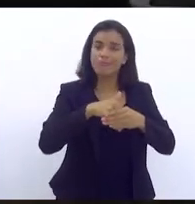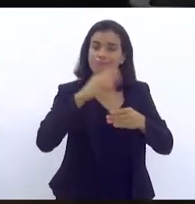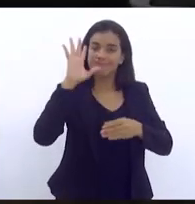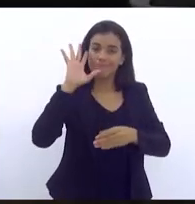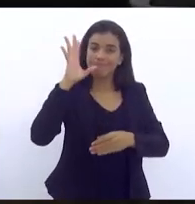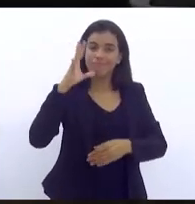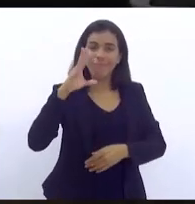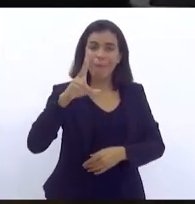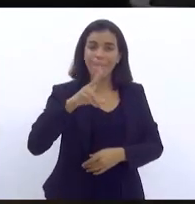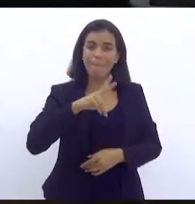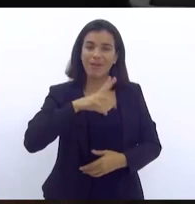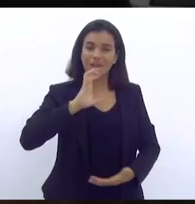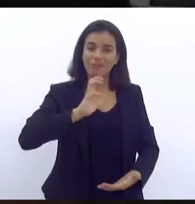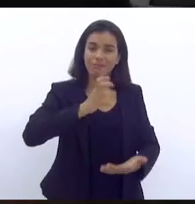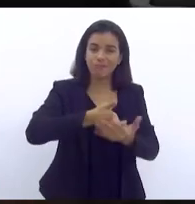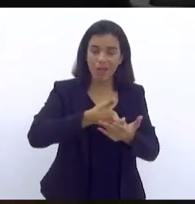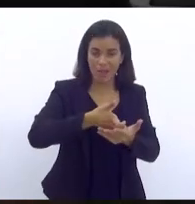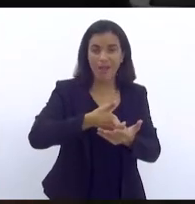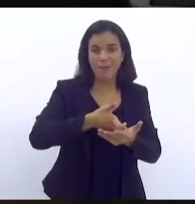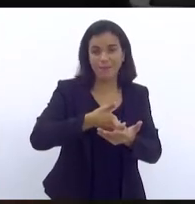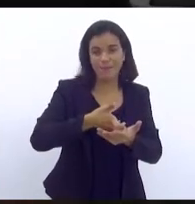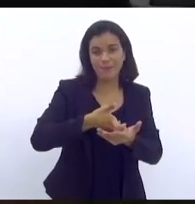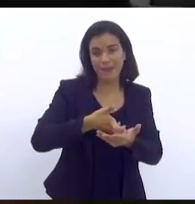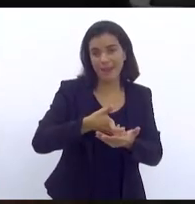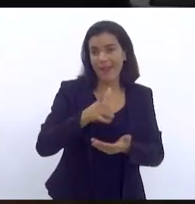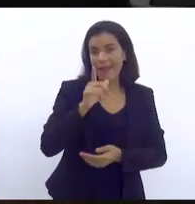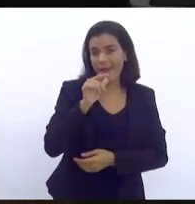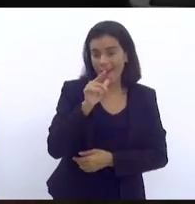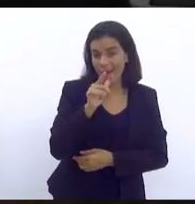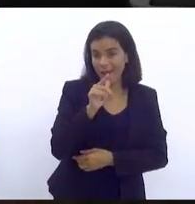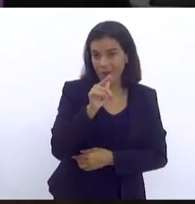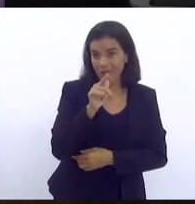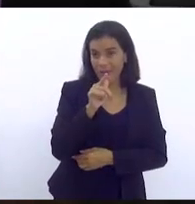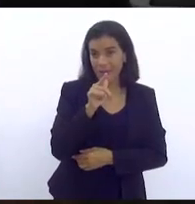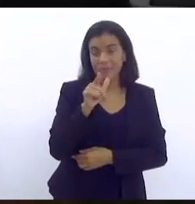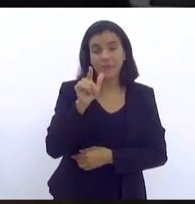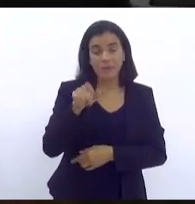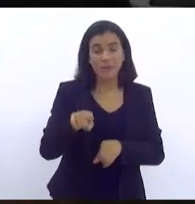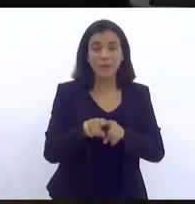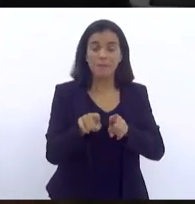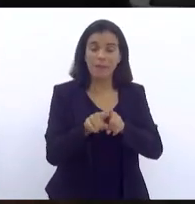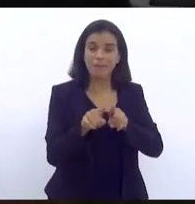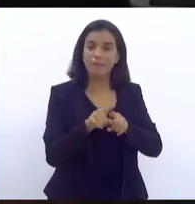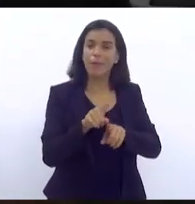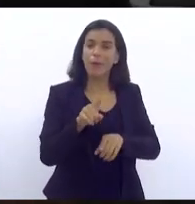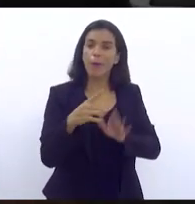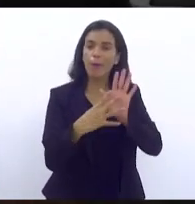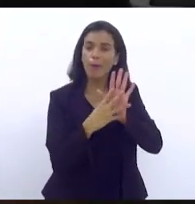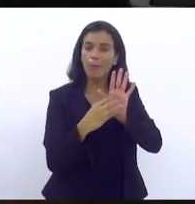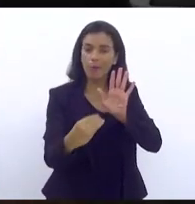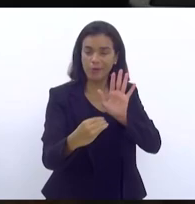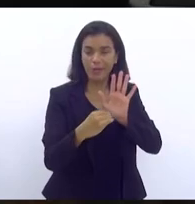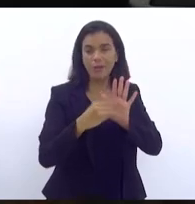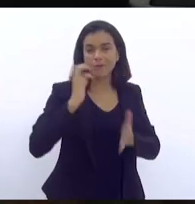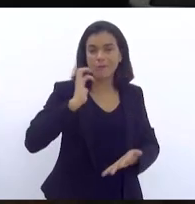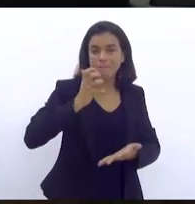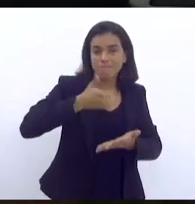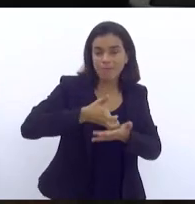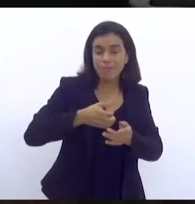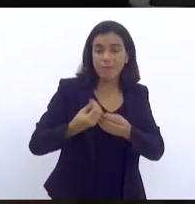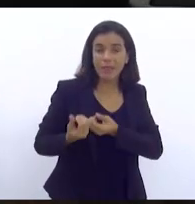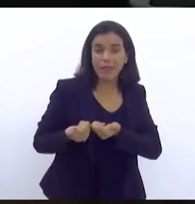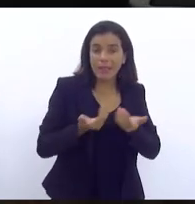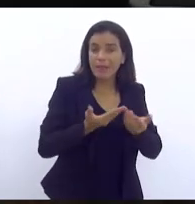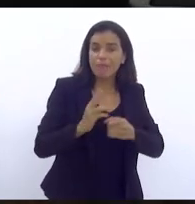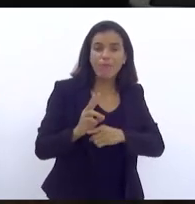água BNDS inclusive foi responsável pelo modelagem de privatização e a concessão do empréstimo ou